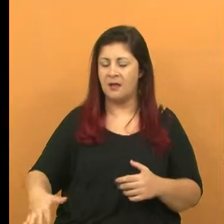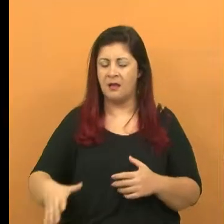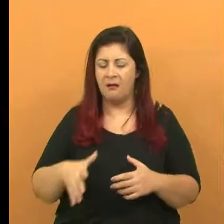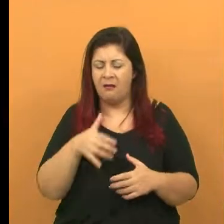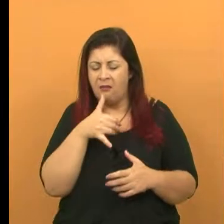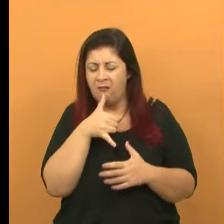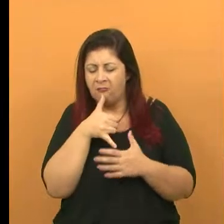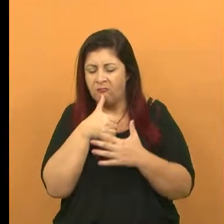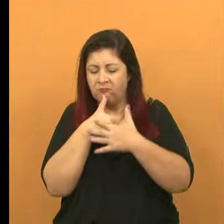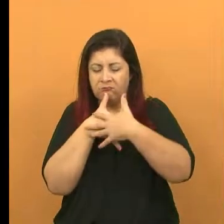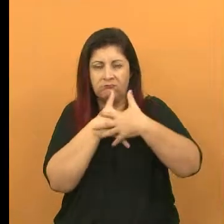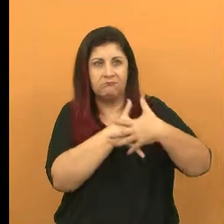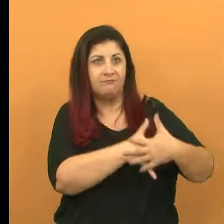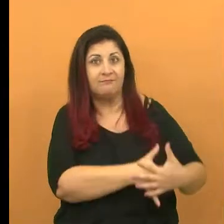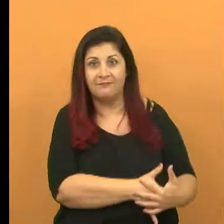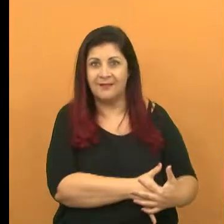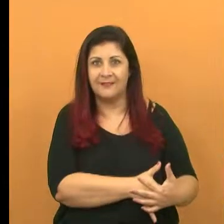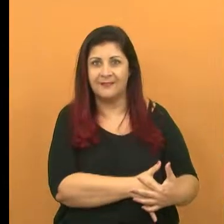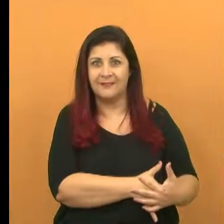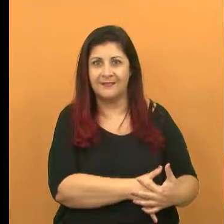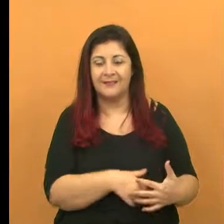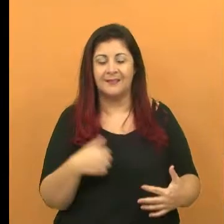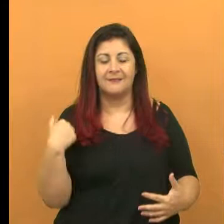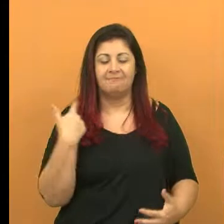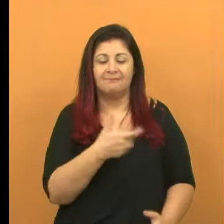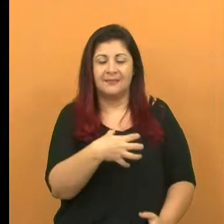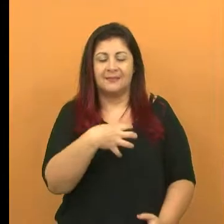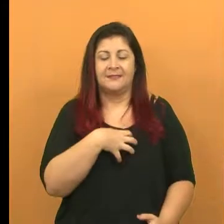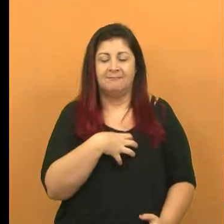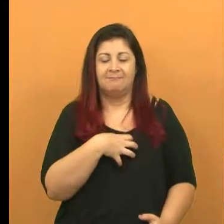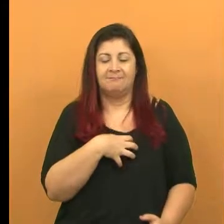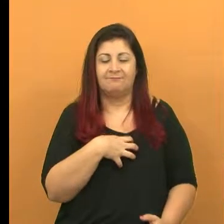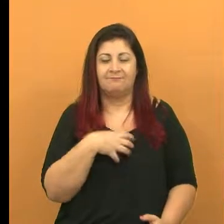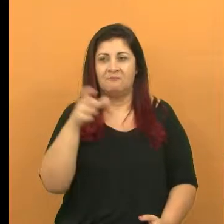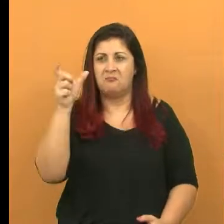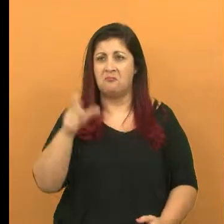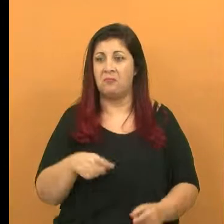e a gente fica sendo mais humano, mais solidário,